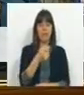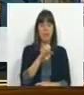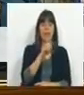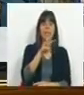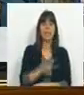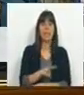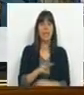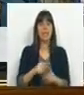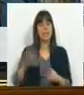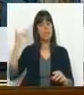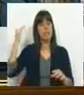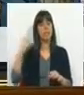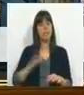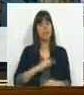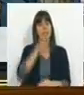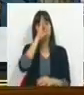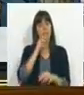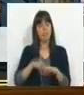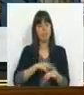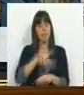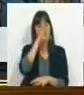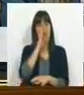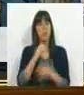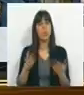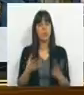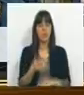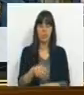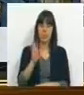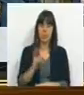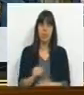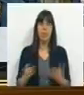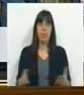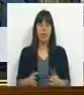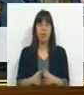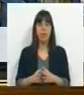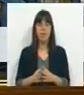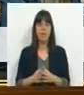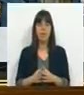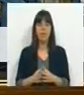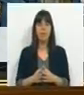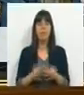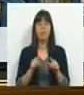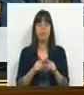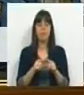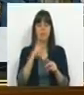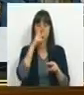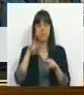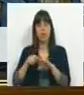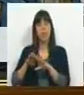3, à época o Sr. Ministro, membro do Governo do Partido Socialista, foi quem